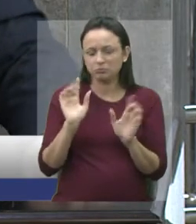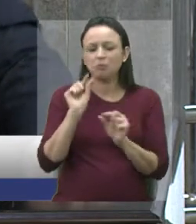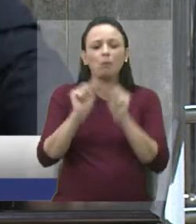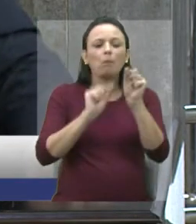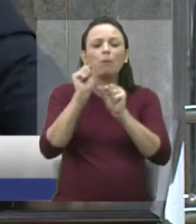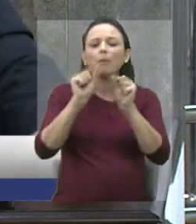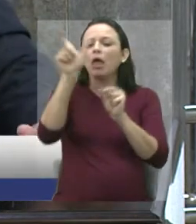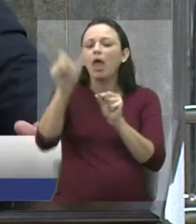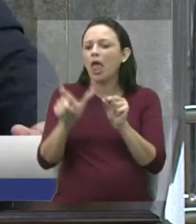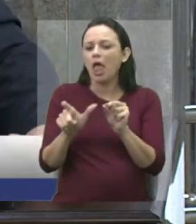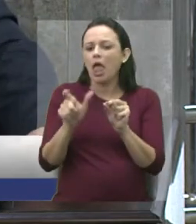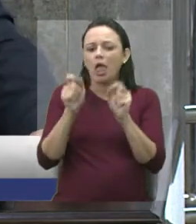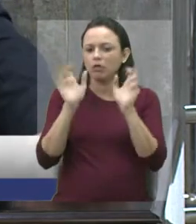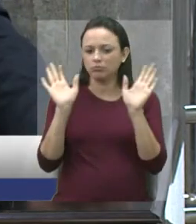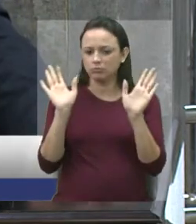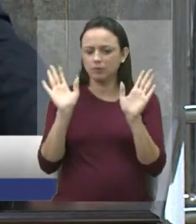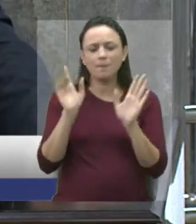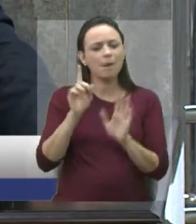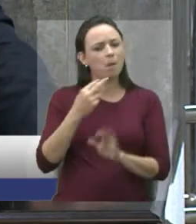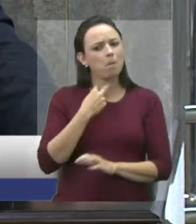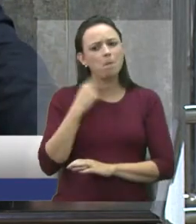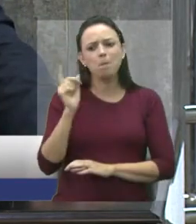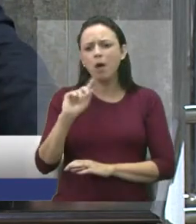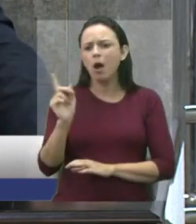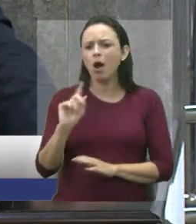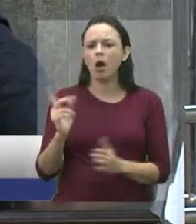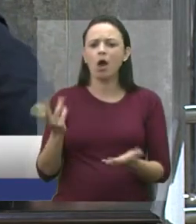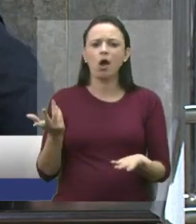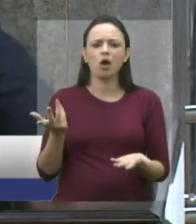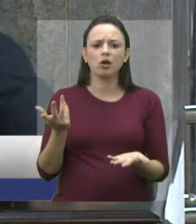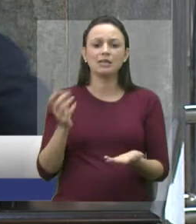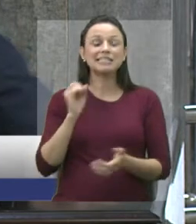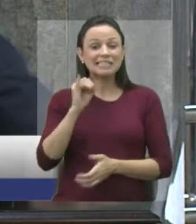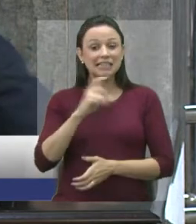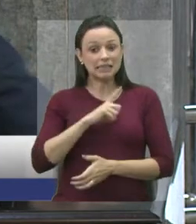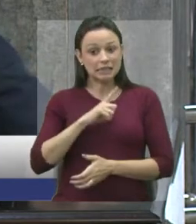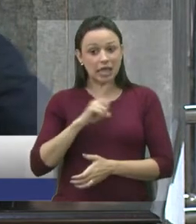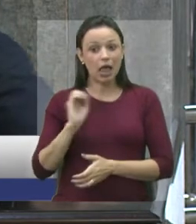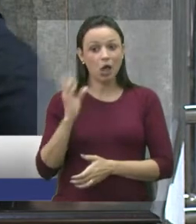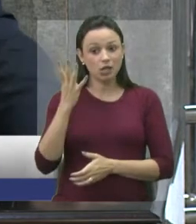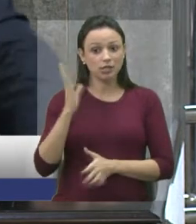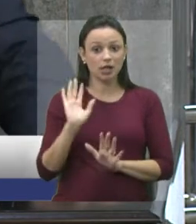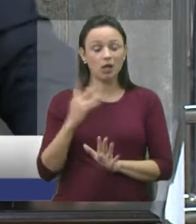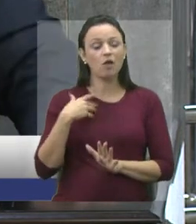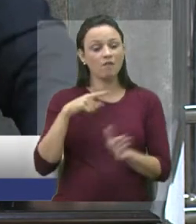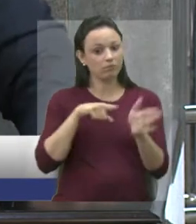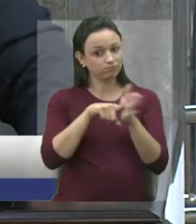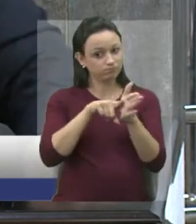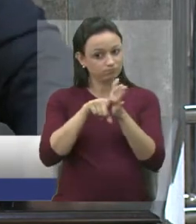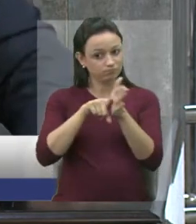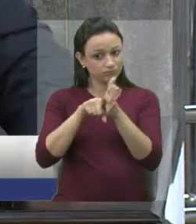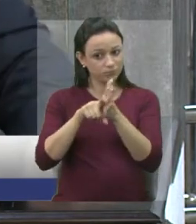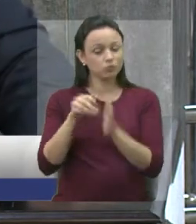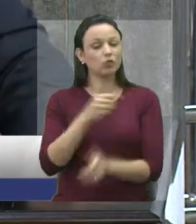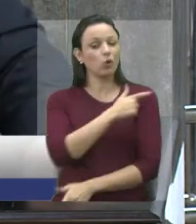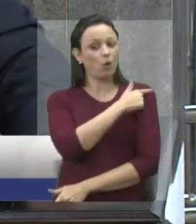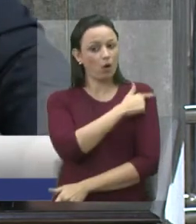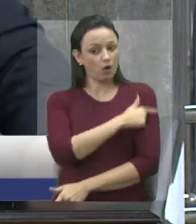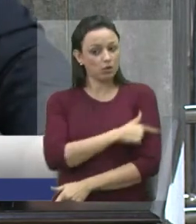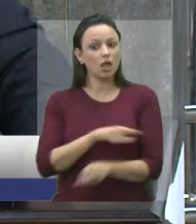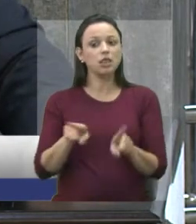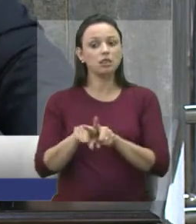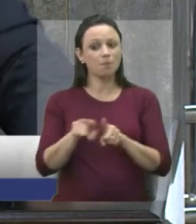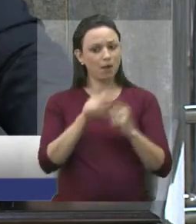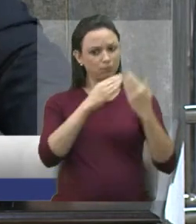seja. O que interessa é que isso não pode acontecer se estiver acontecendo, tá? Nós vamos averiguar isso com muita educação e